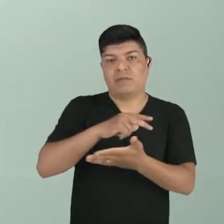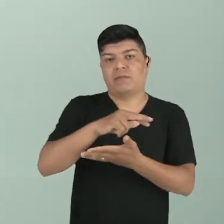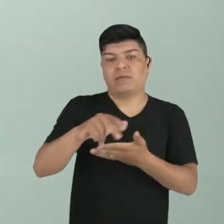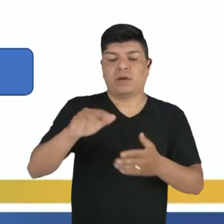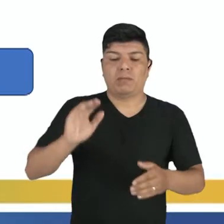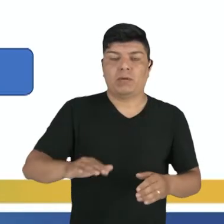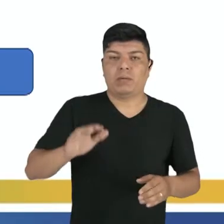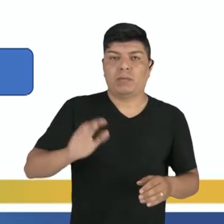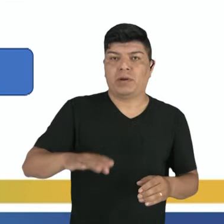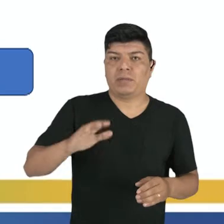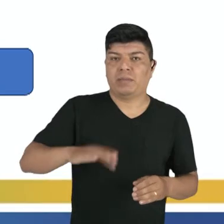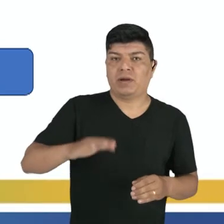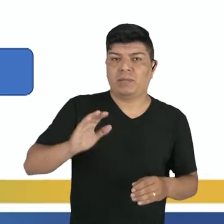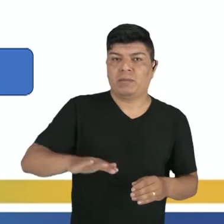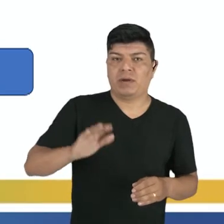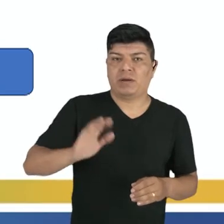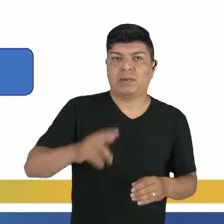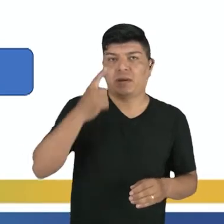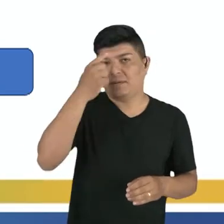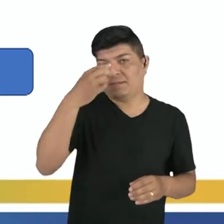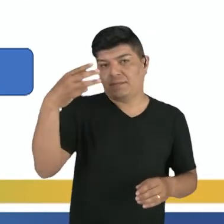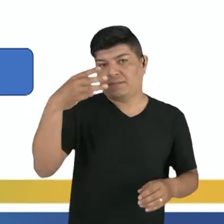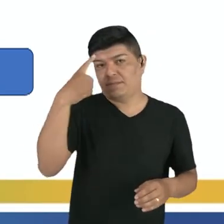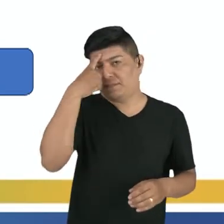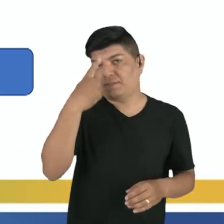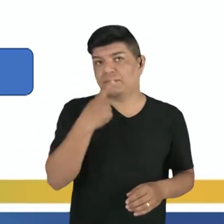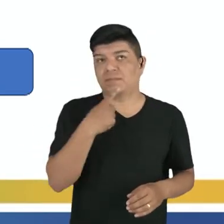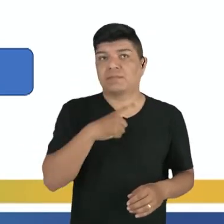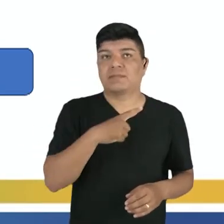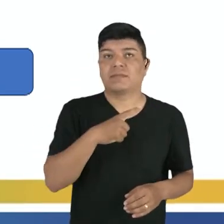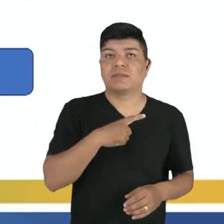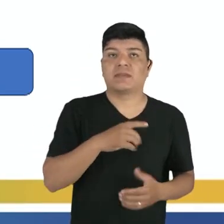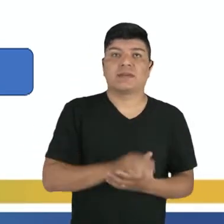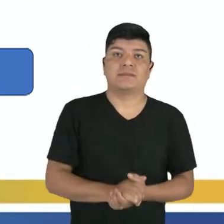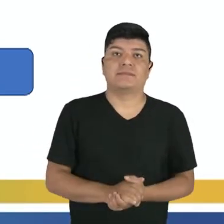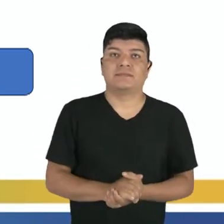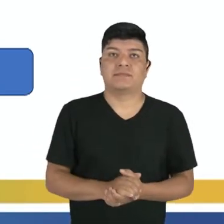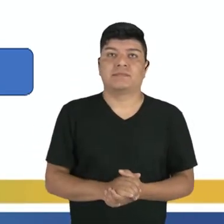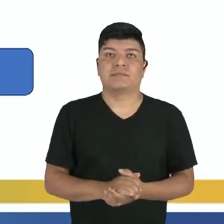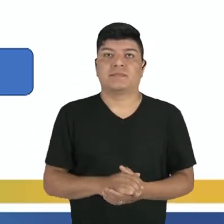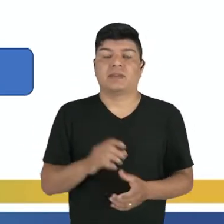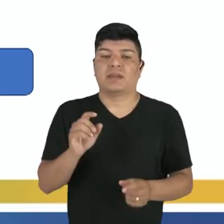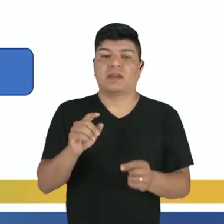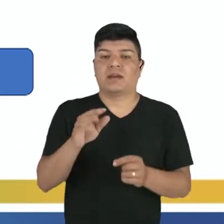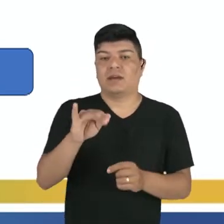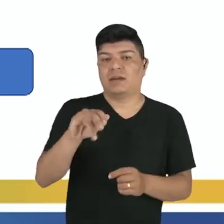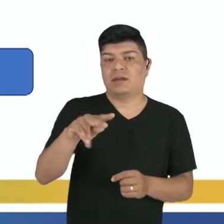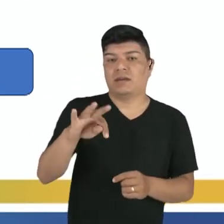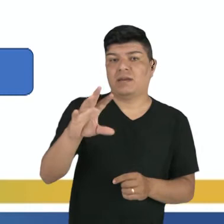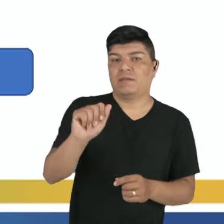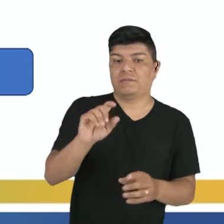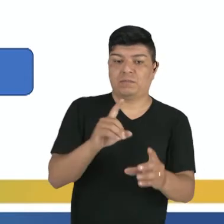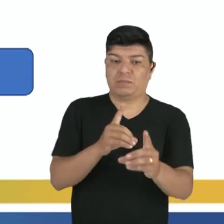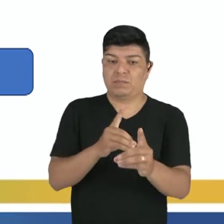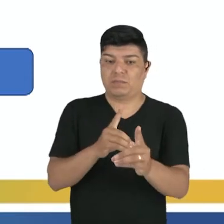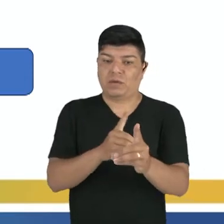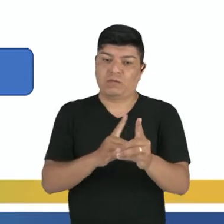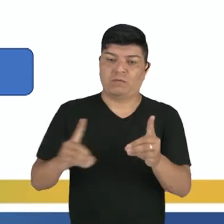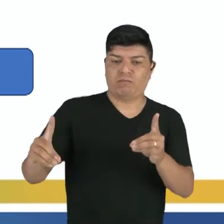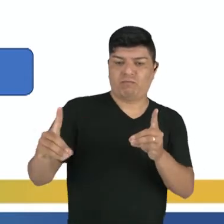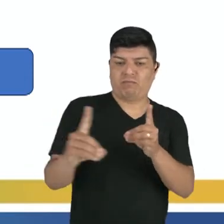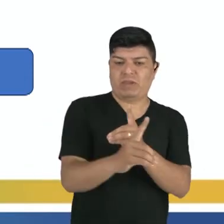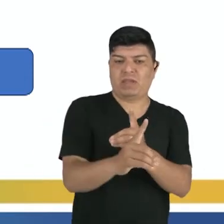ficando a bola a terceira e nós temos aí a cinta a cinta e o